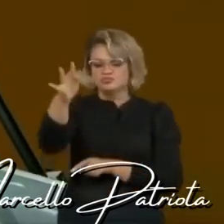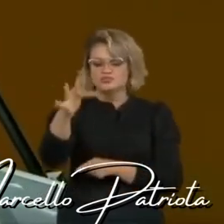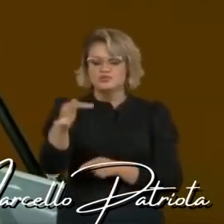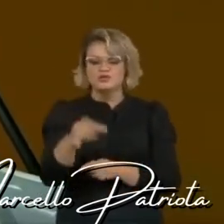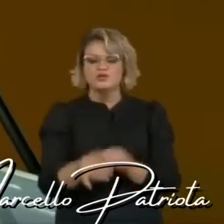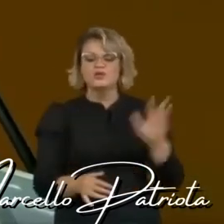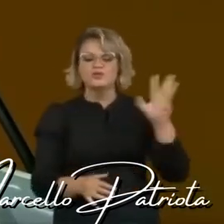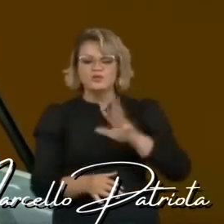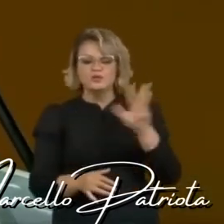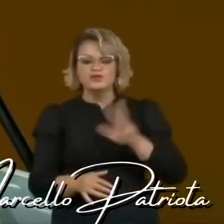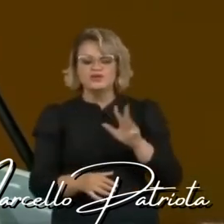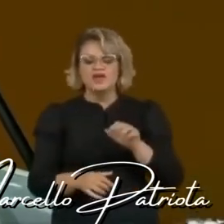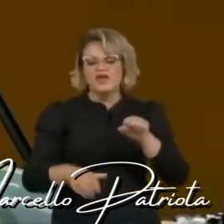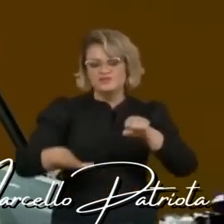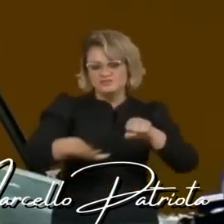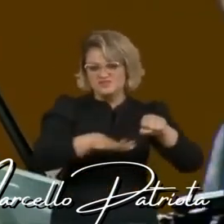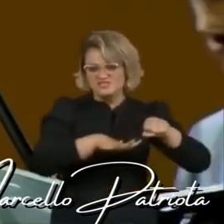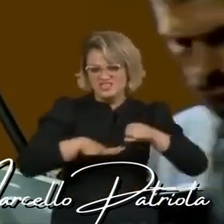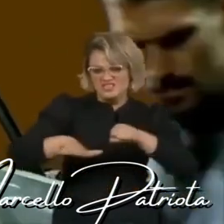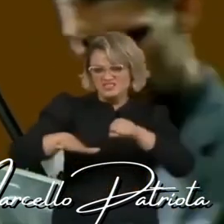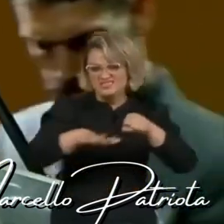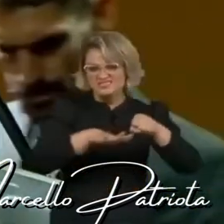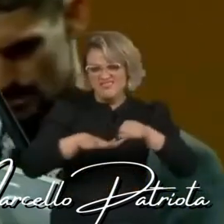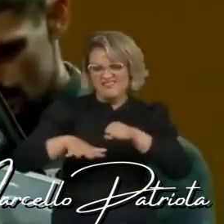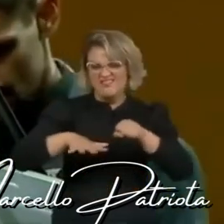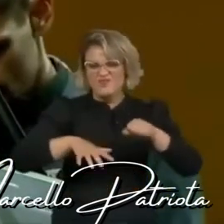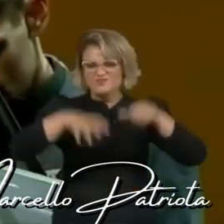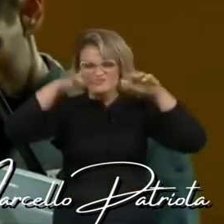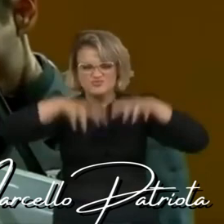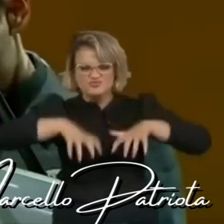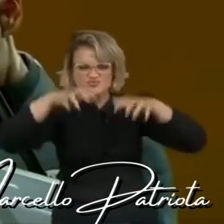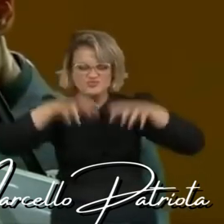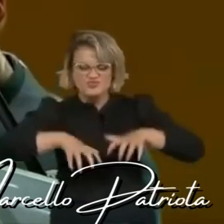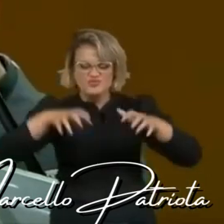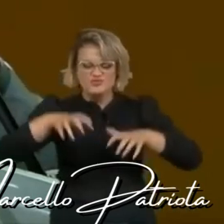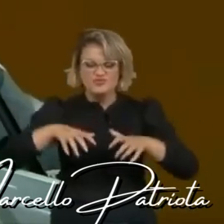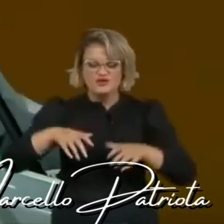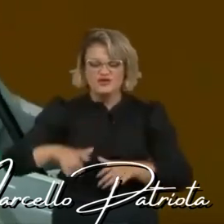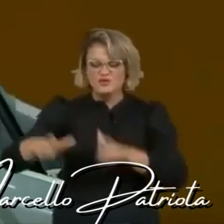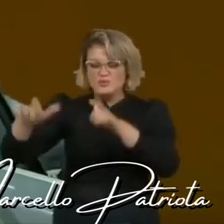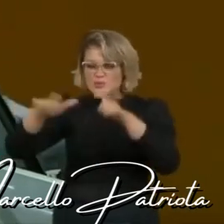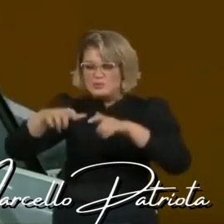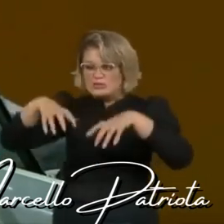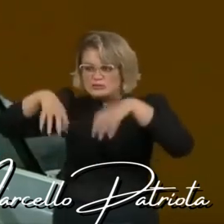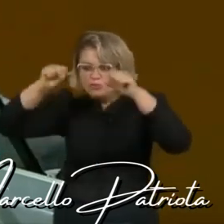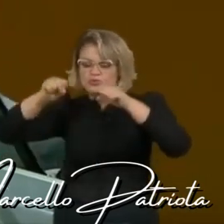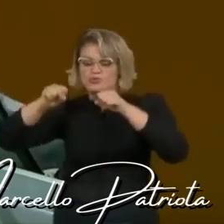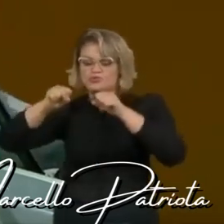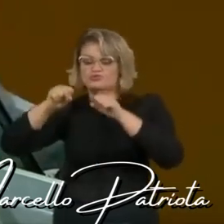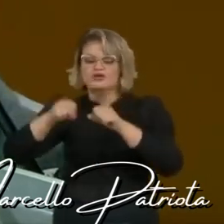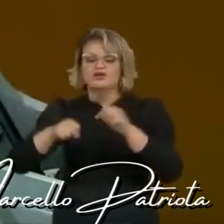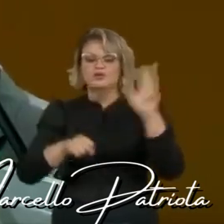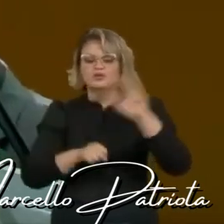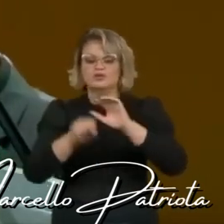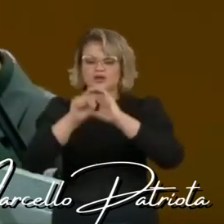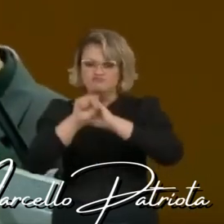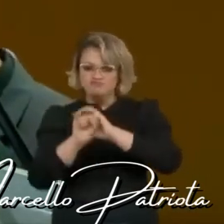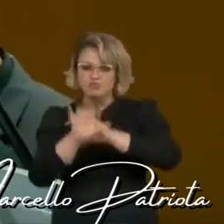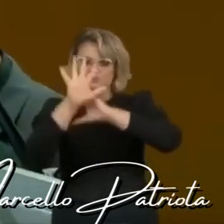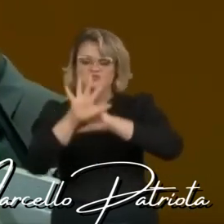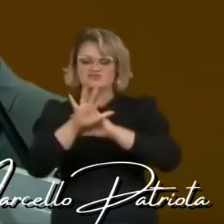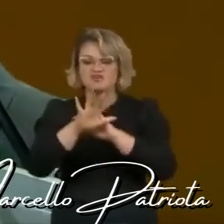Lula é o sertão com chuva, é luz num terreiro escuro, Lula é fé